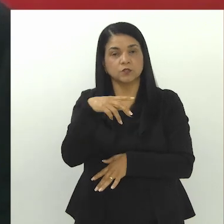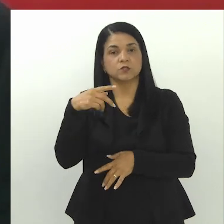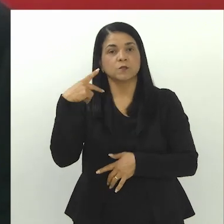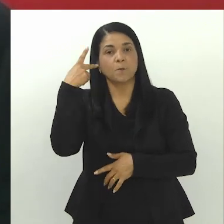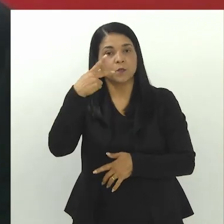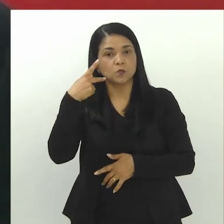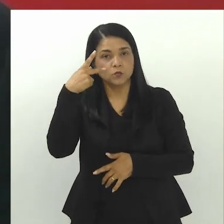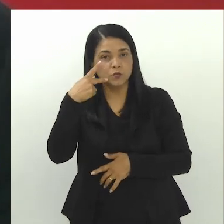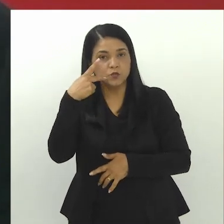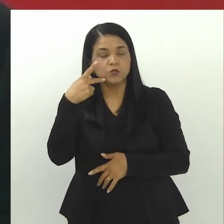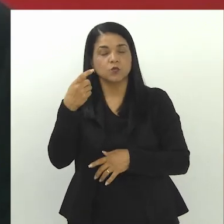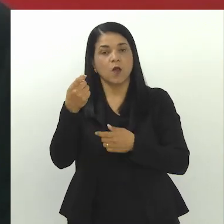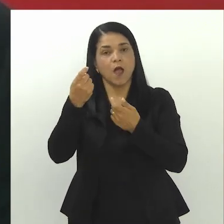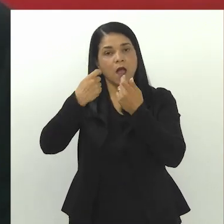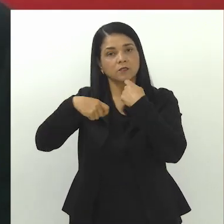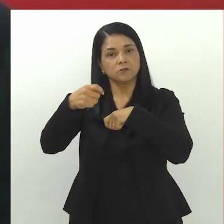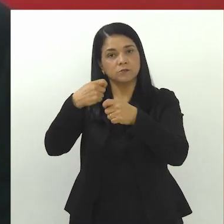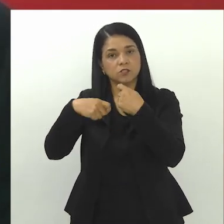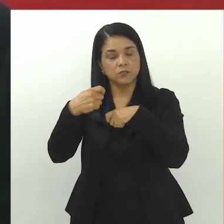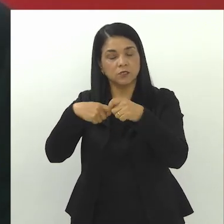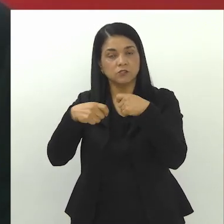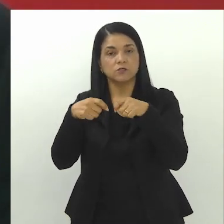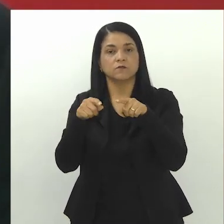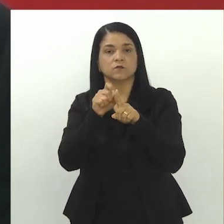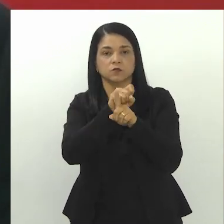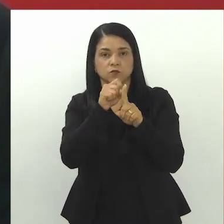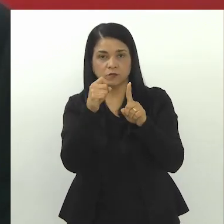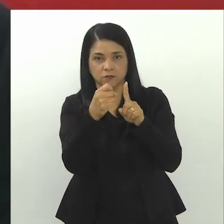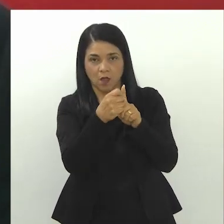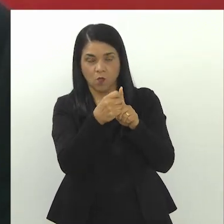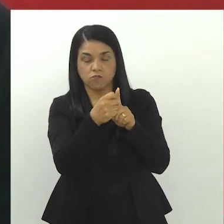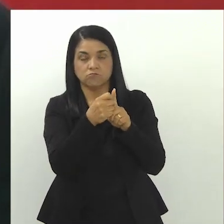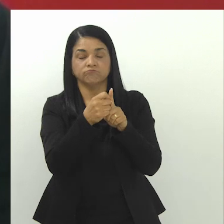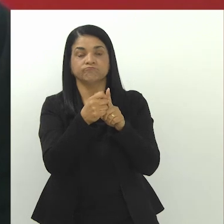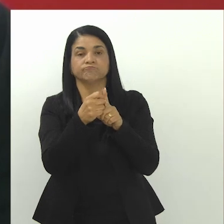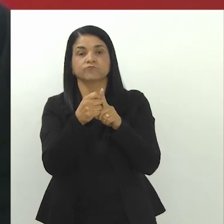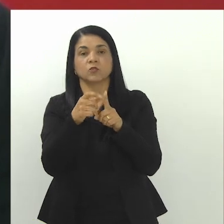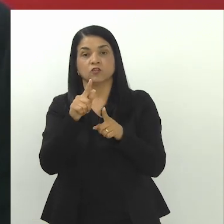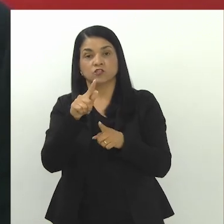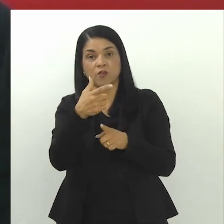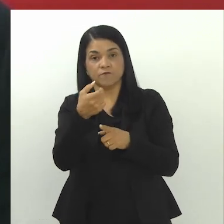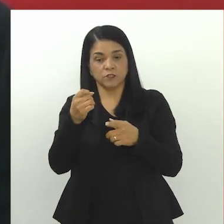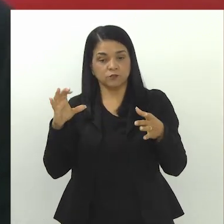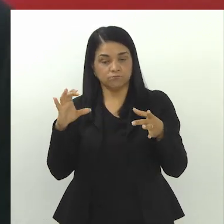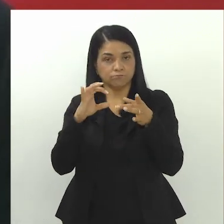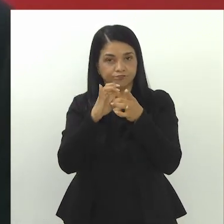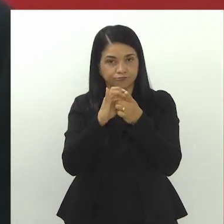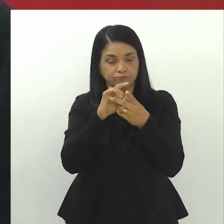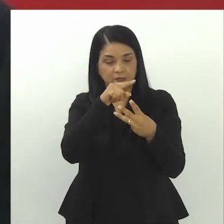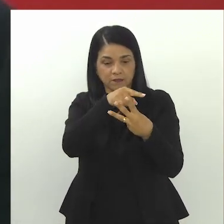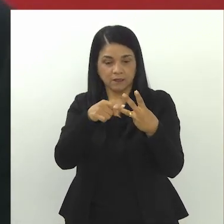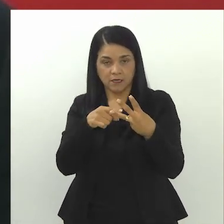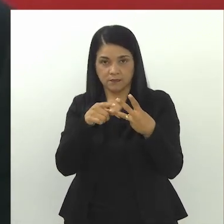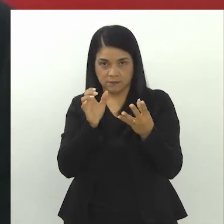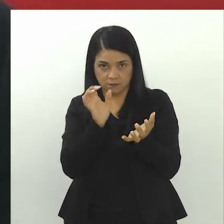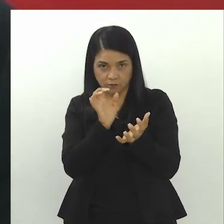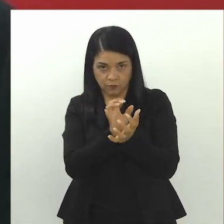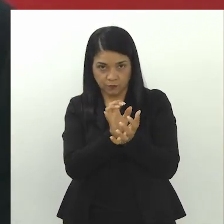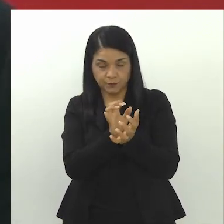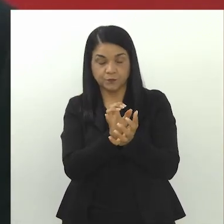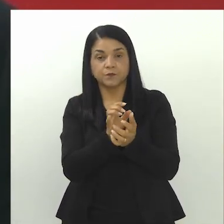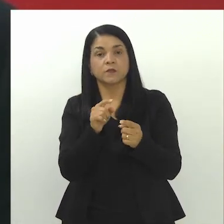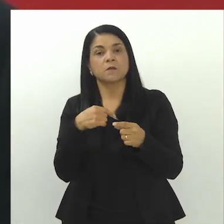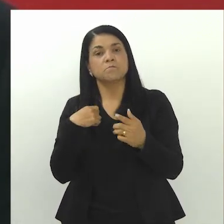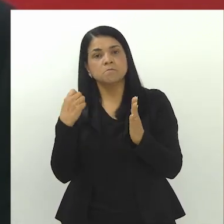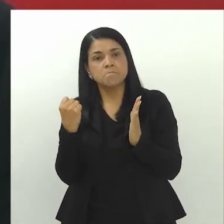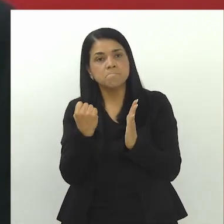setores políticos, administrativos e sociais com os quais o G20 se relaciona, nós precisamos fazer